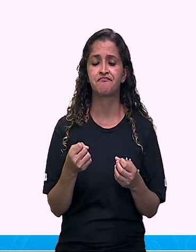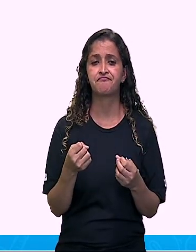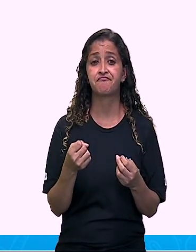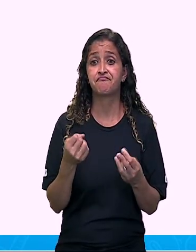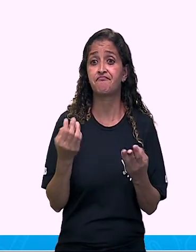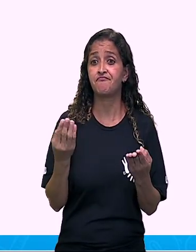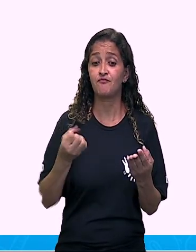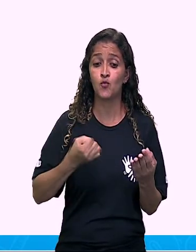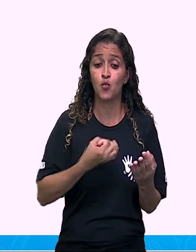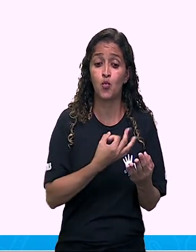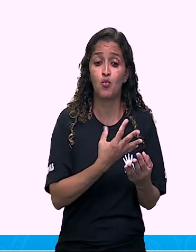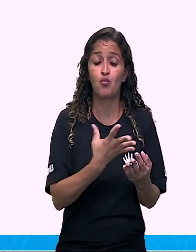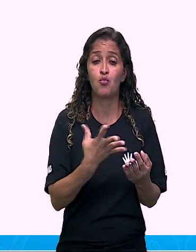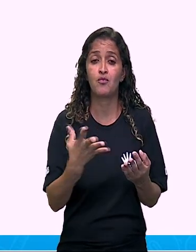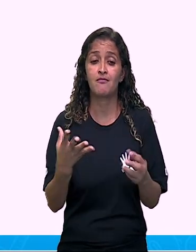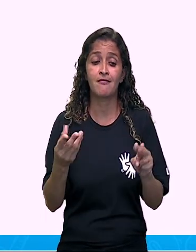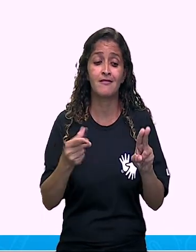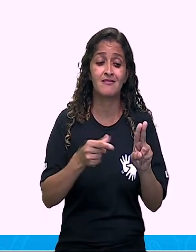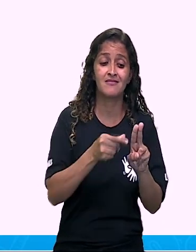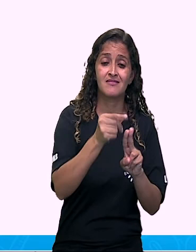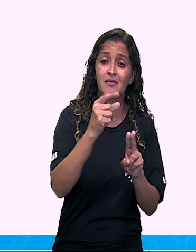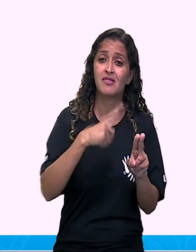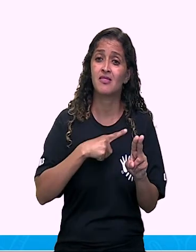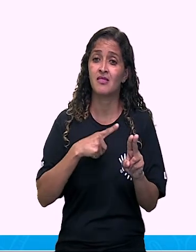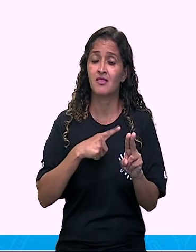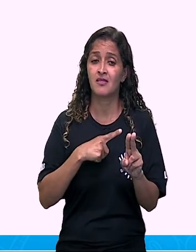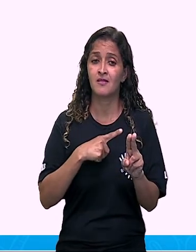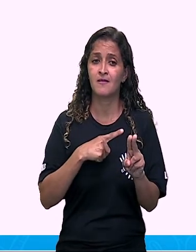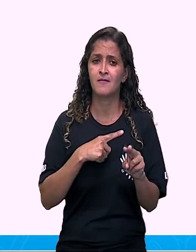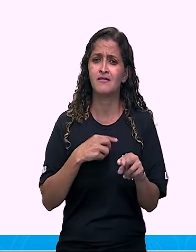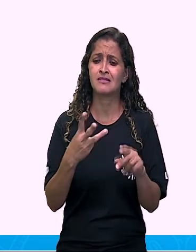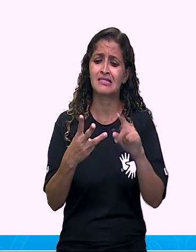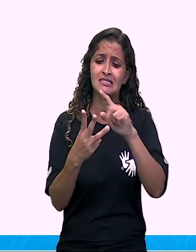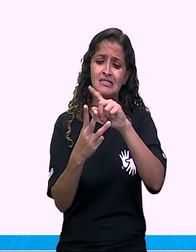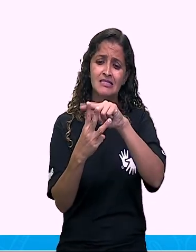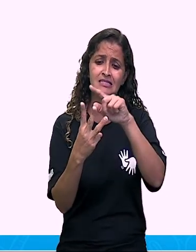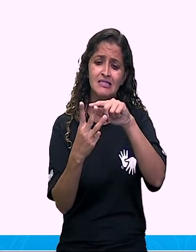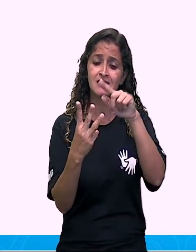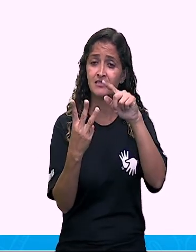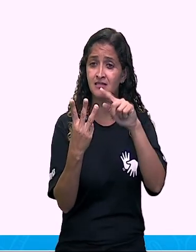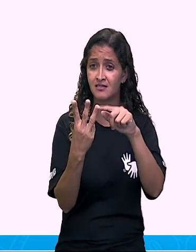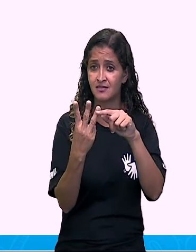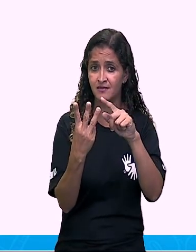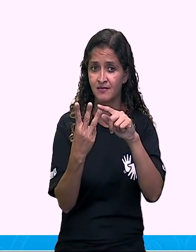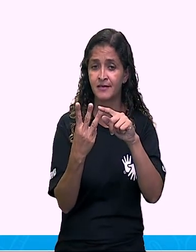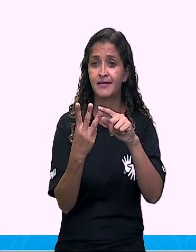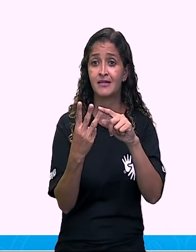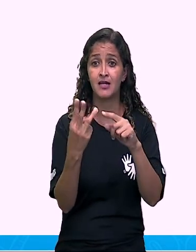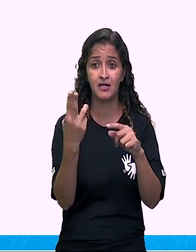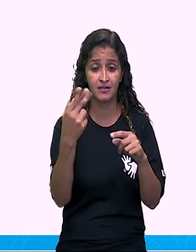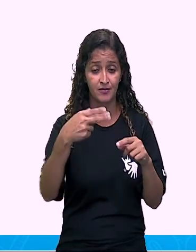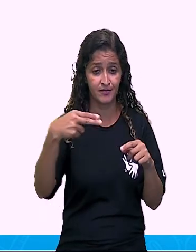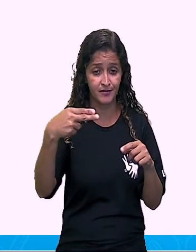ó? 1, 2, 3. Não são 3 barras? Se são 3 barras, são 3